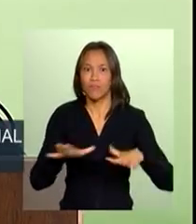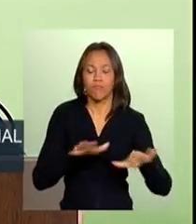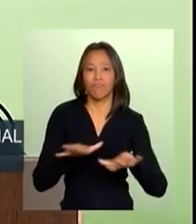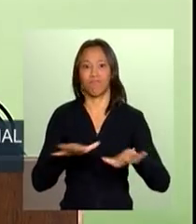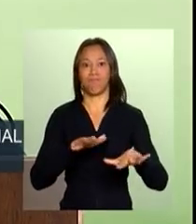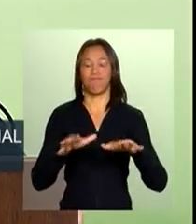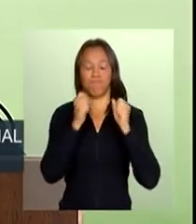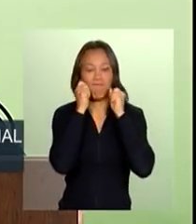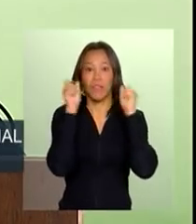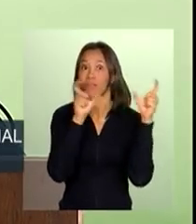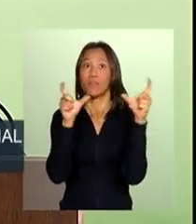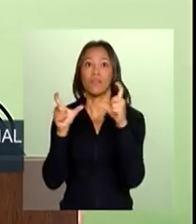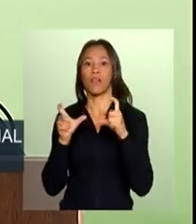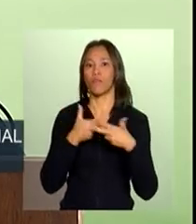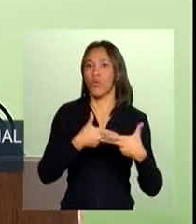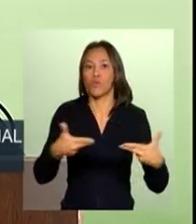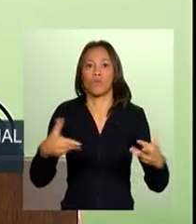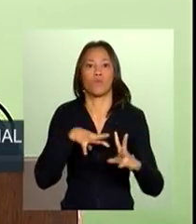dinâmico.